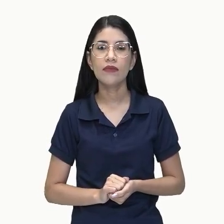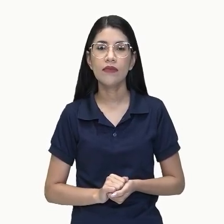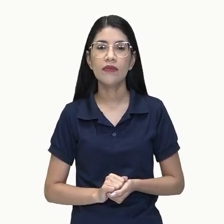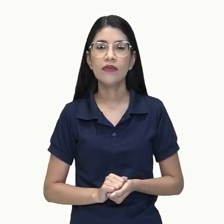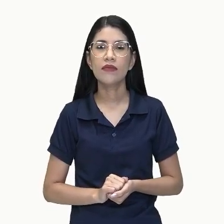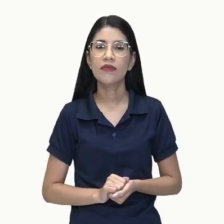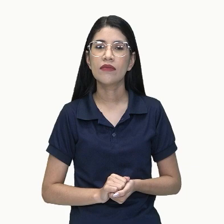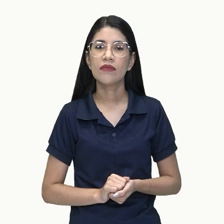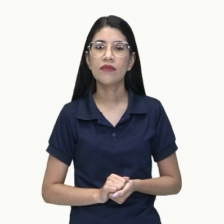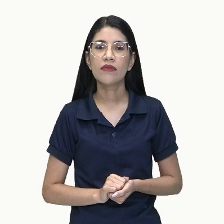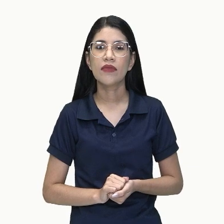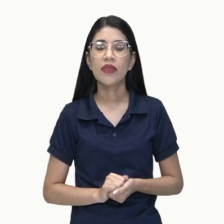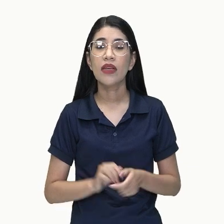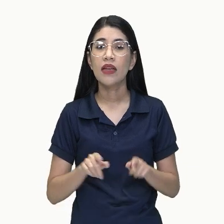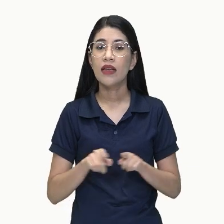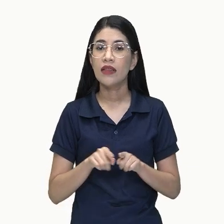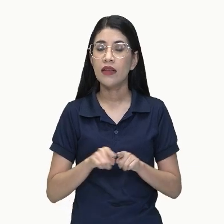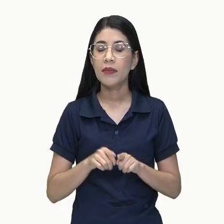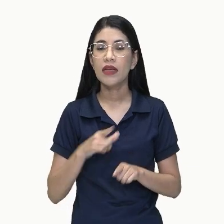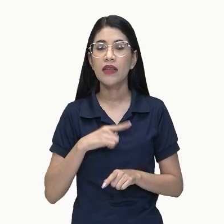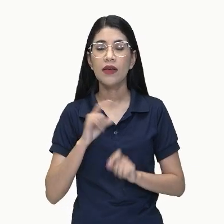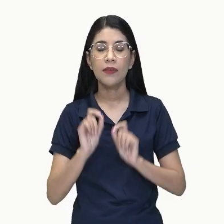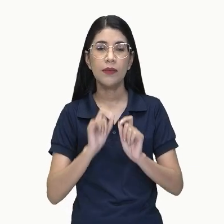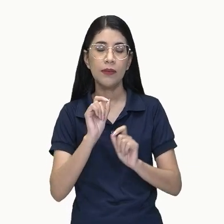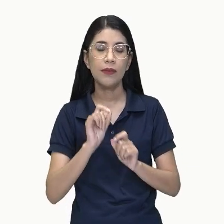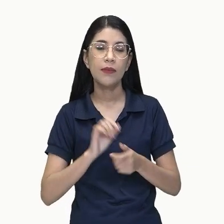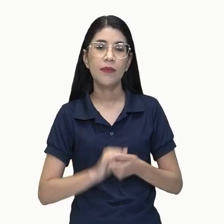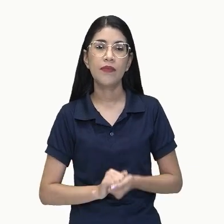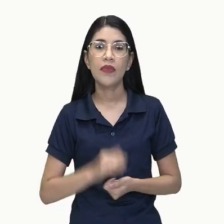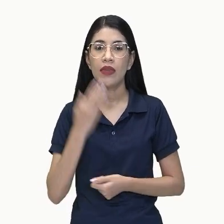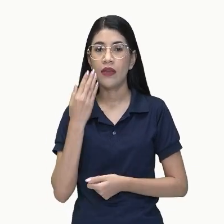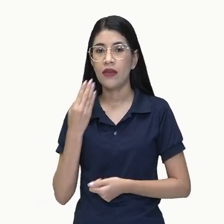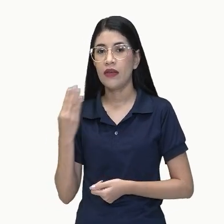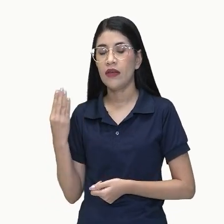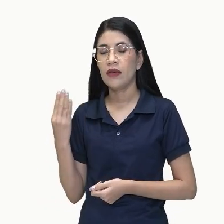além disso também, gente, nós temos aqui,